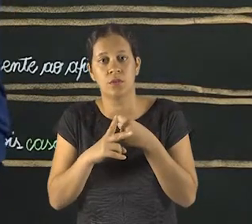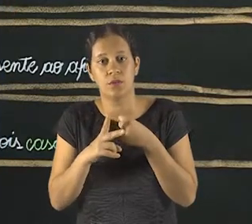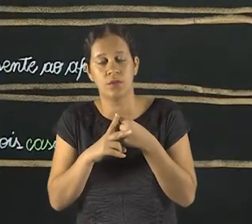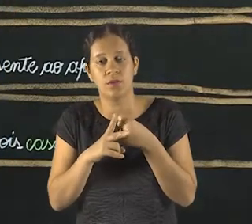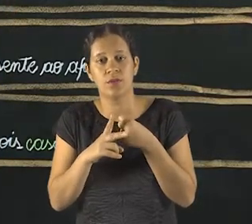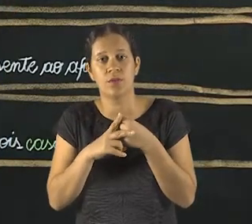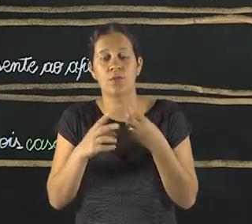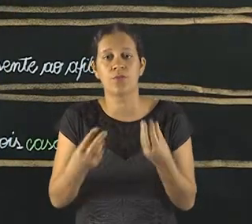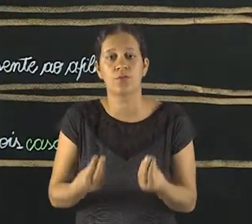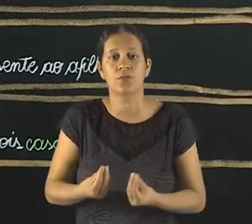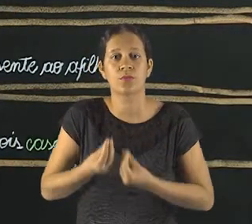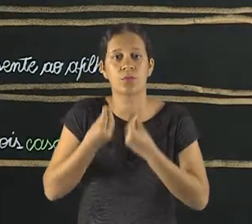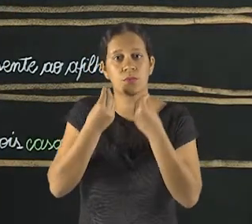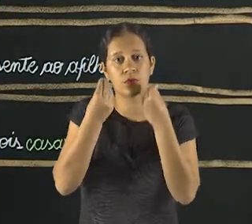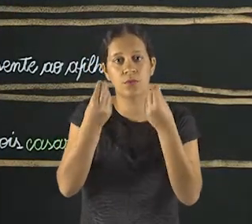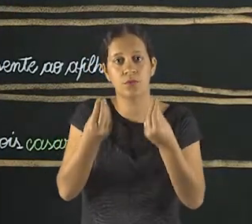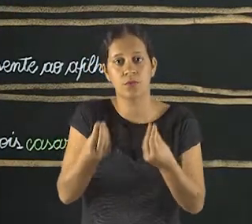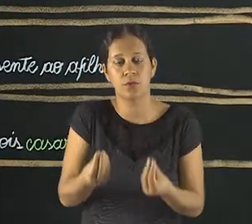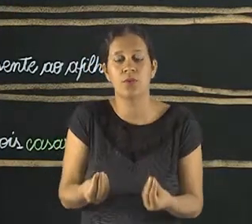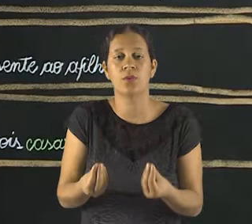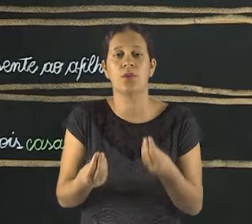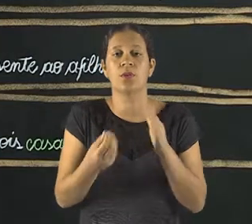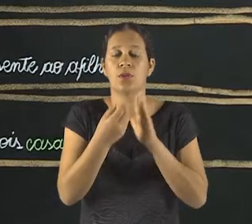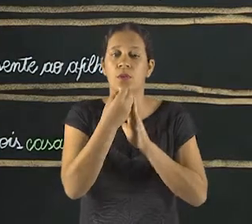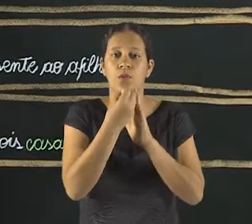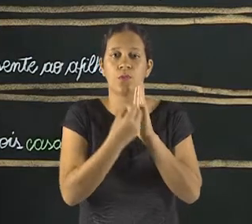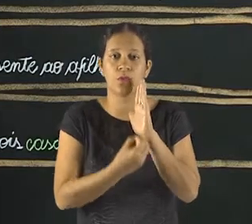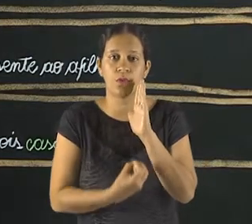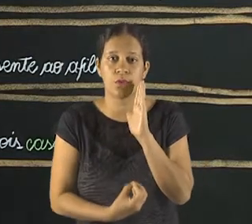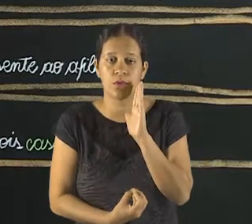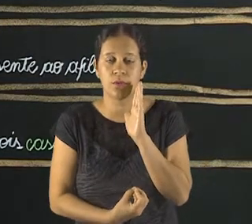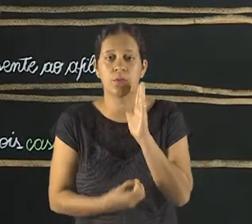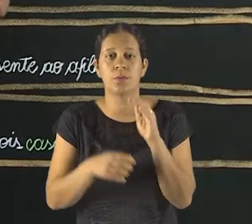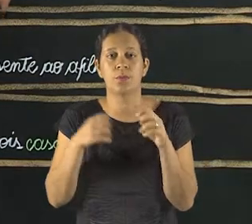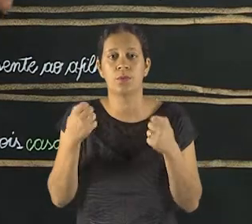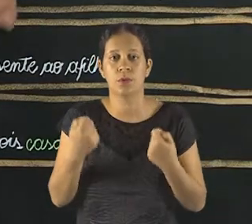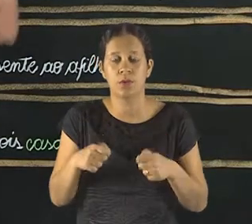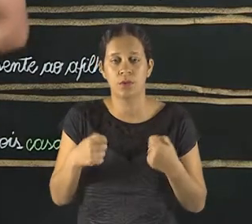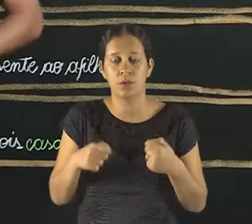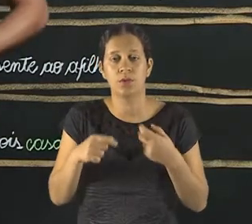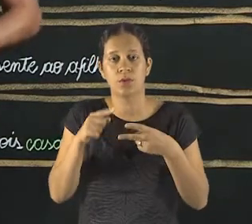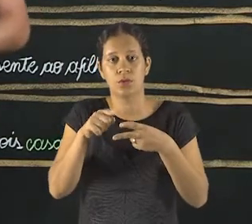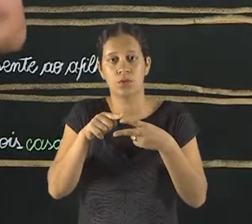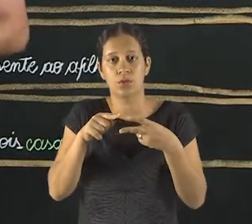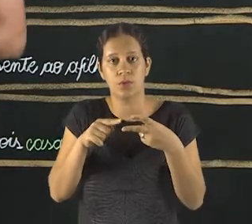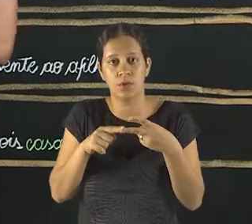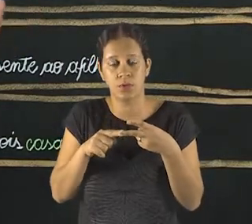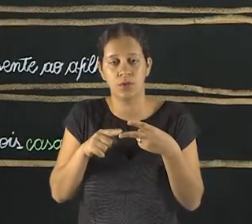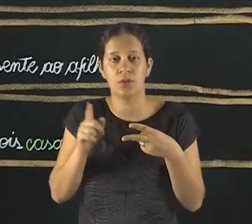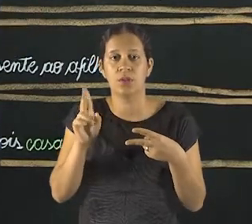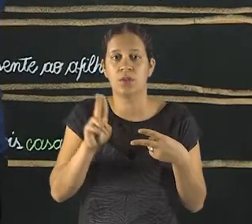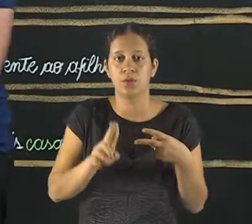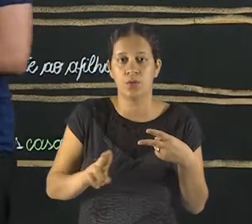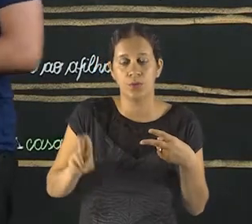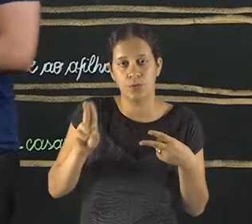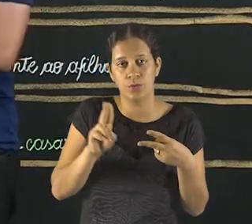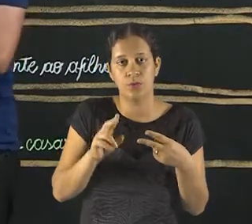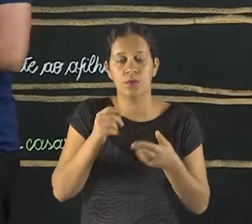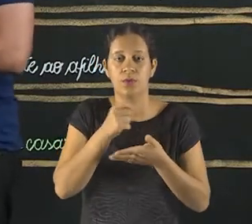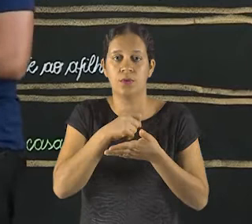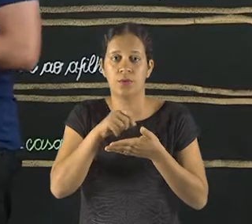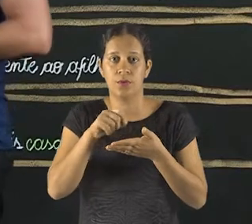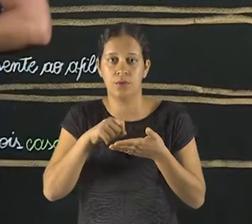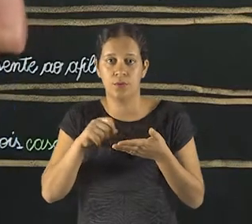por exemplo, do verbo entregar, que em sua construção oficial mais clássica necessita de dois complementos.